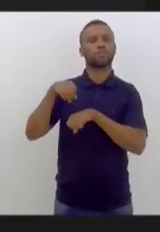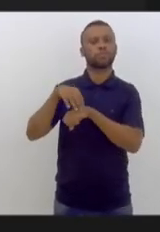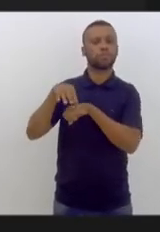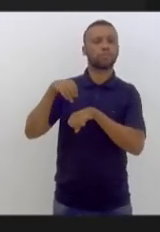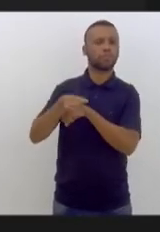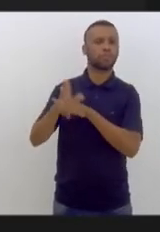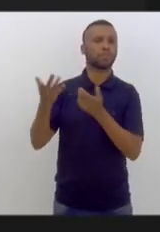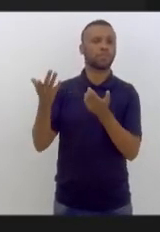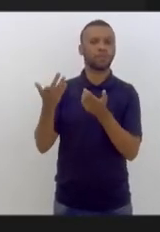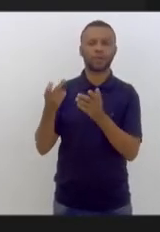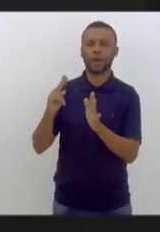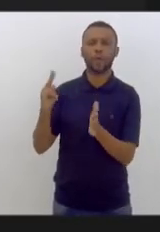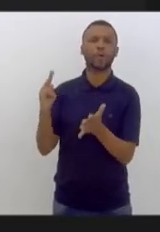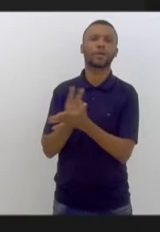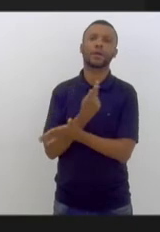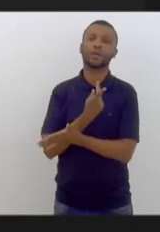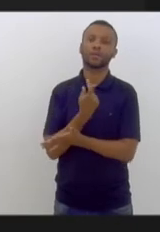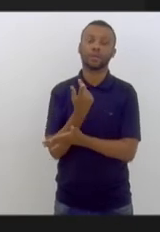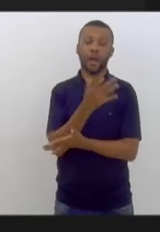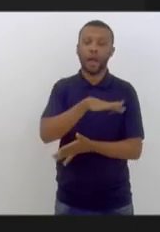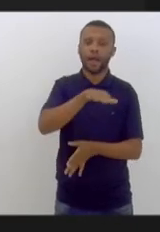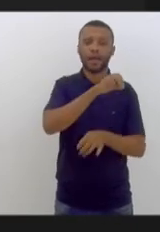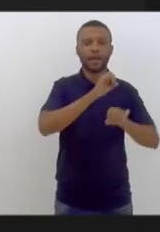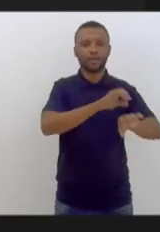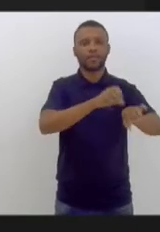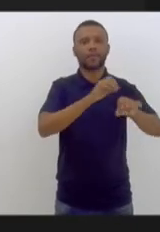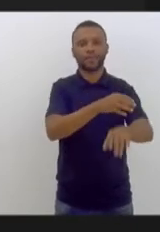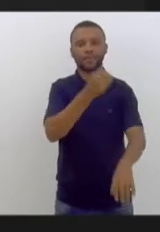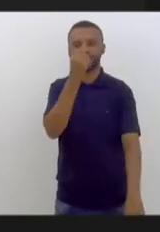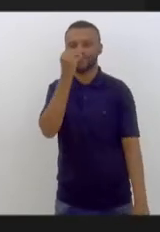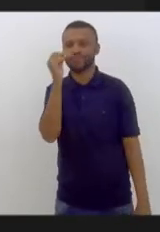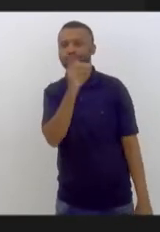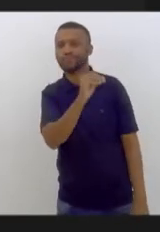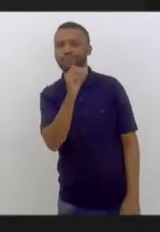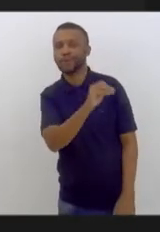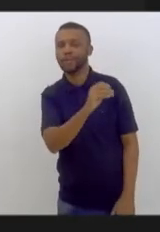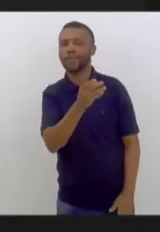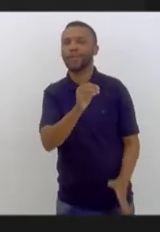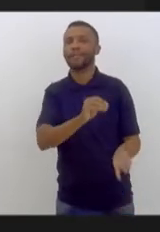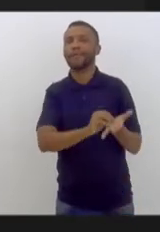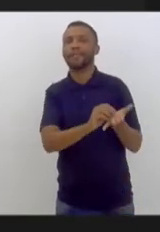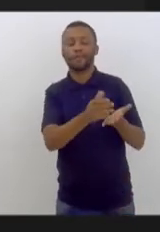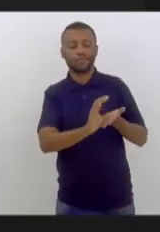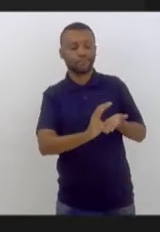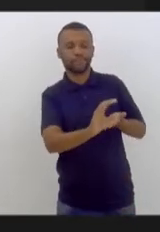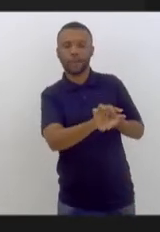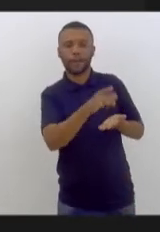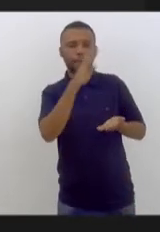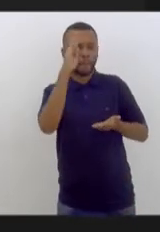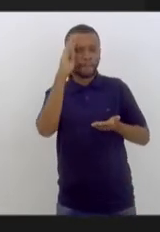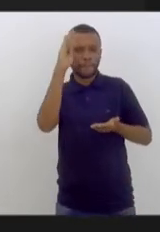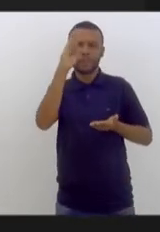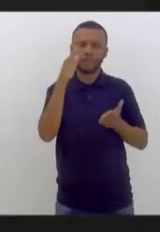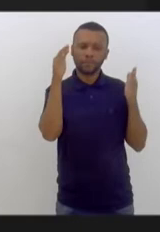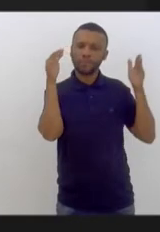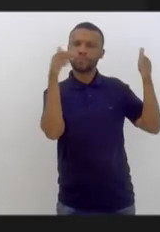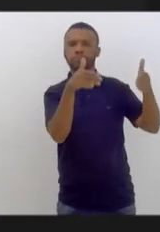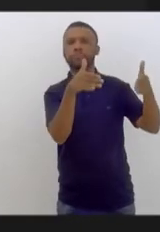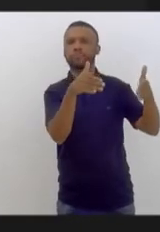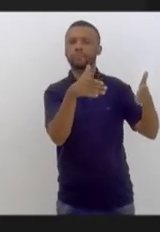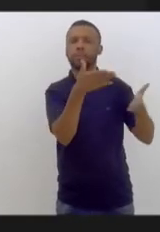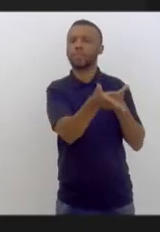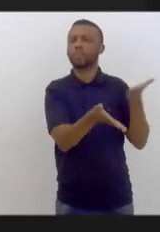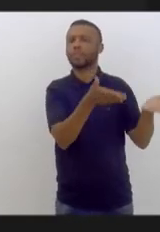podemos deixar a educação como não sendo prioridade. Então, a educação ela tem que ser prioridade e,